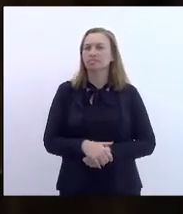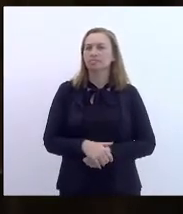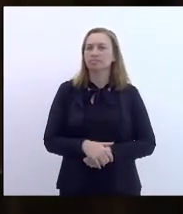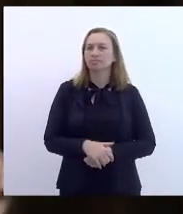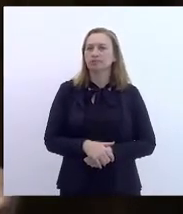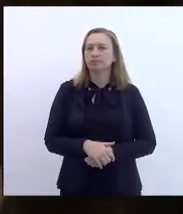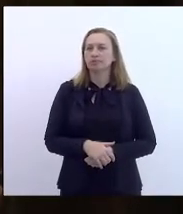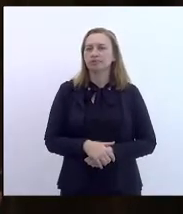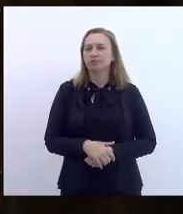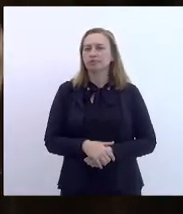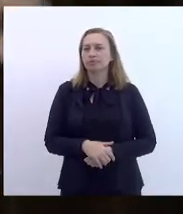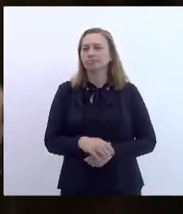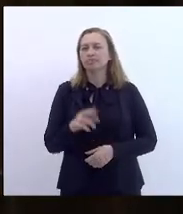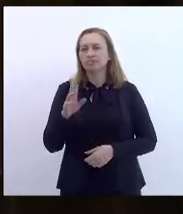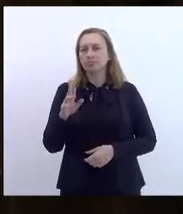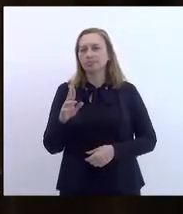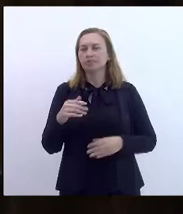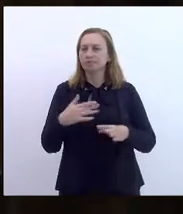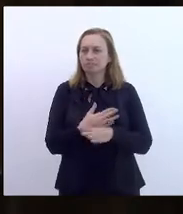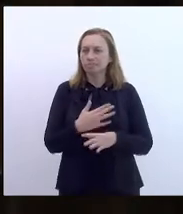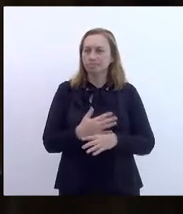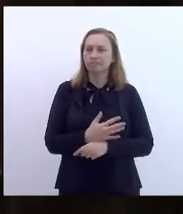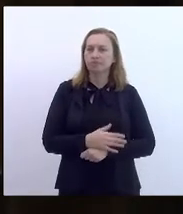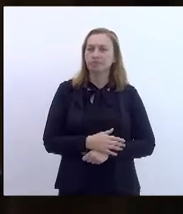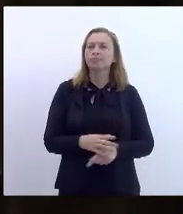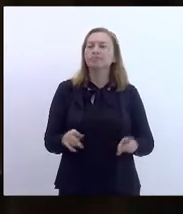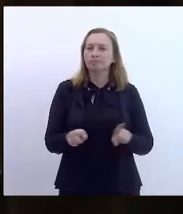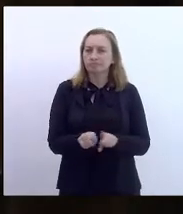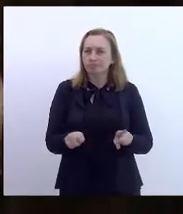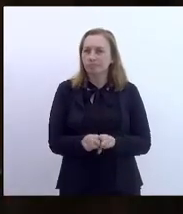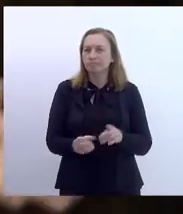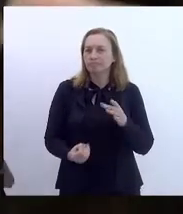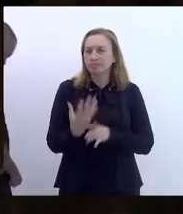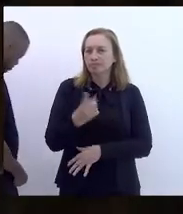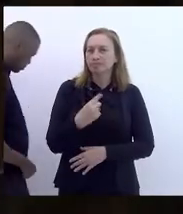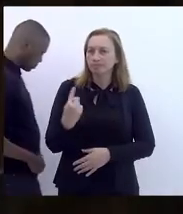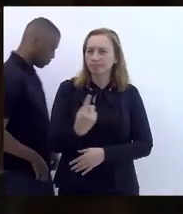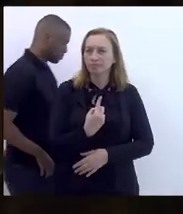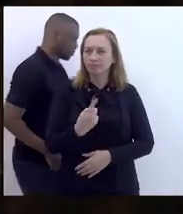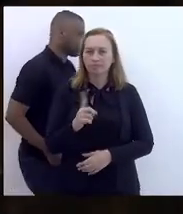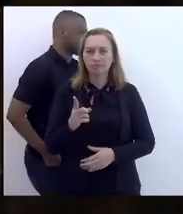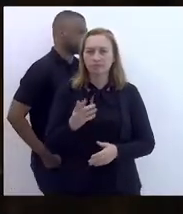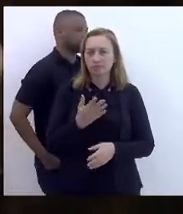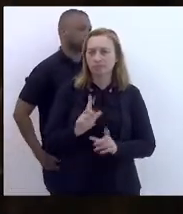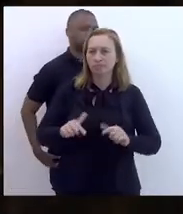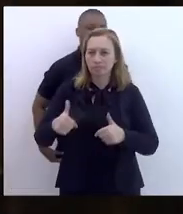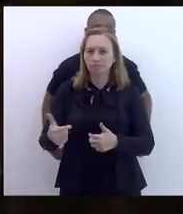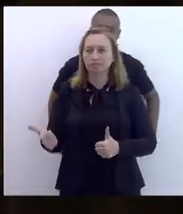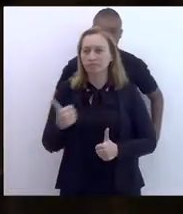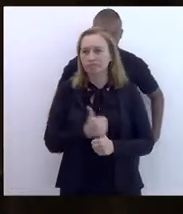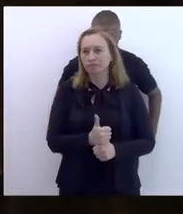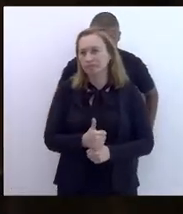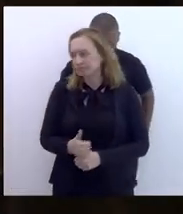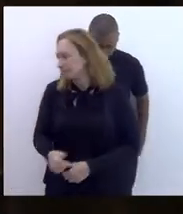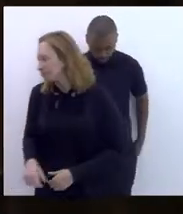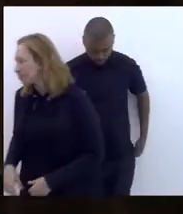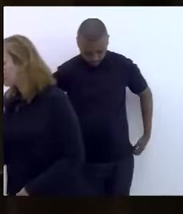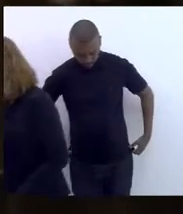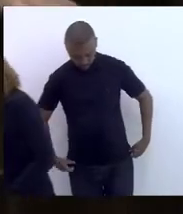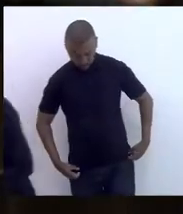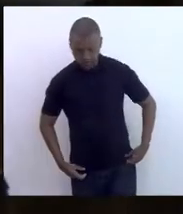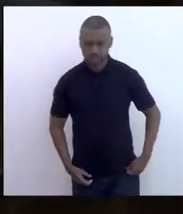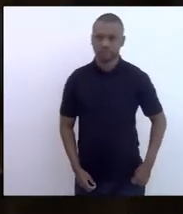o sistema Urbana pois ela Urbana Que também foi construído por nós e não foi para prática ficamos aquele fazer ela